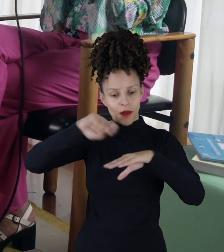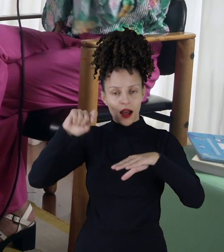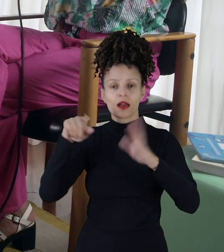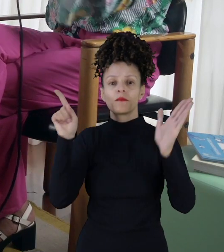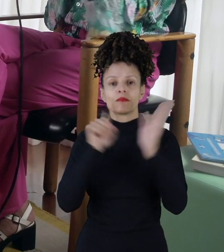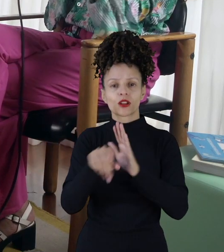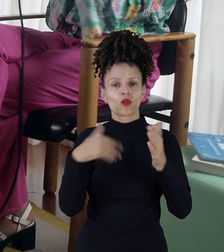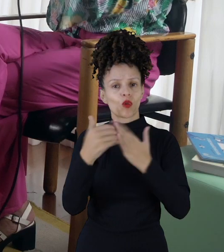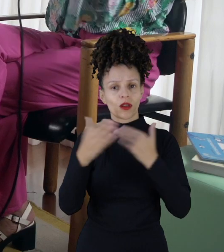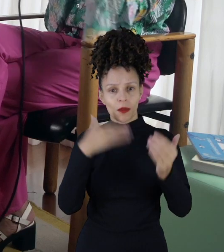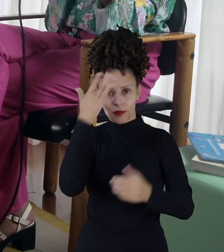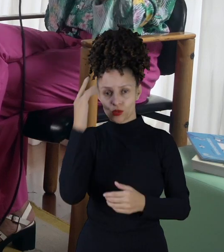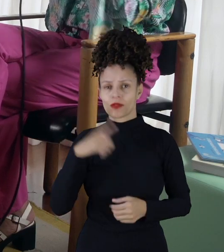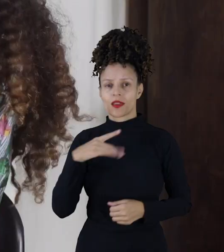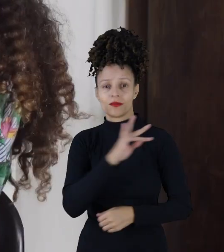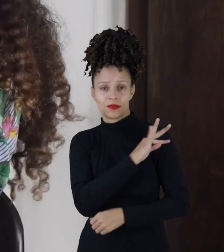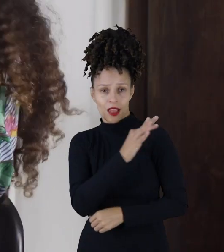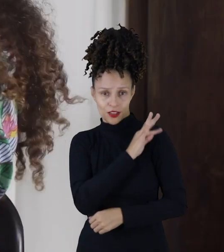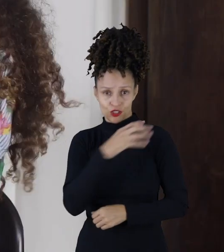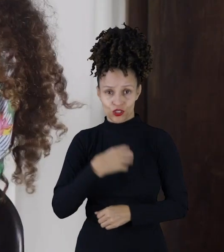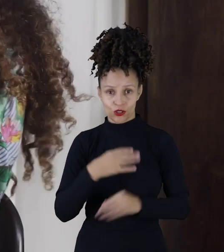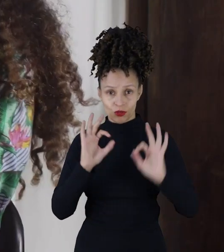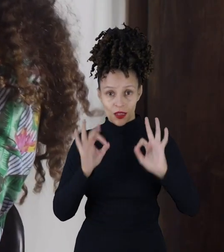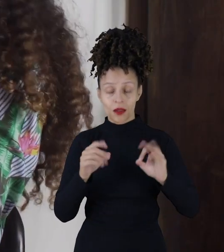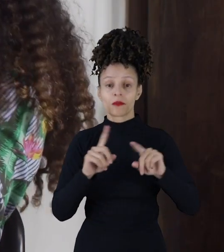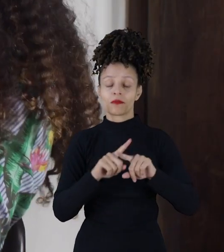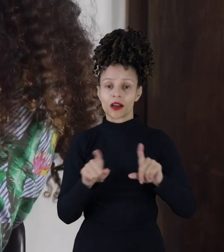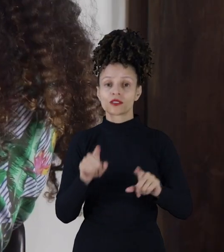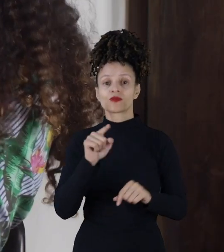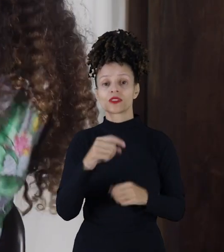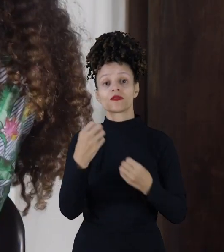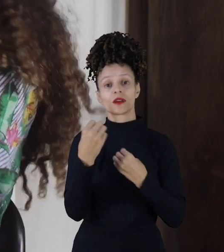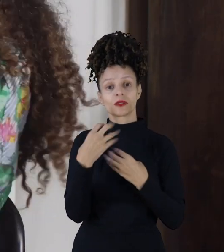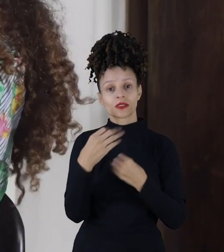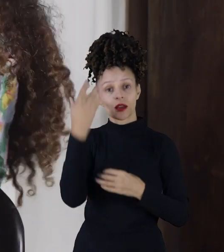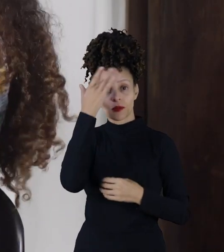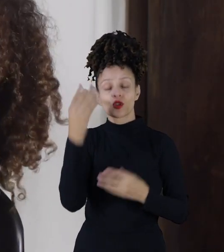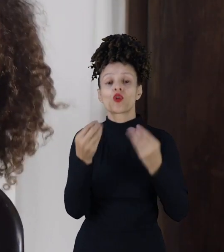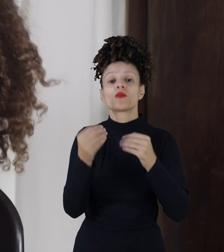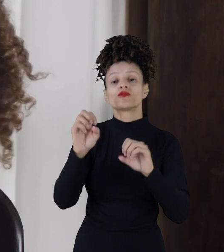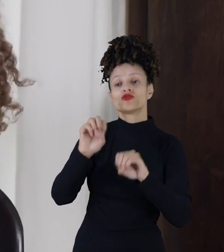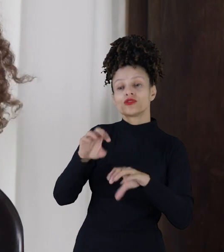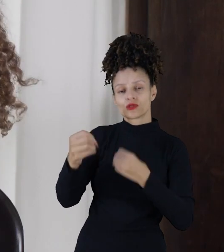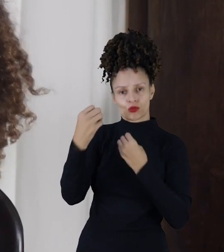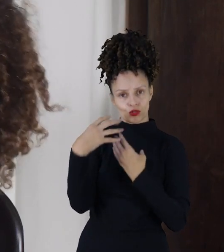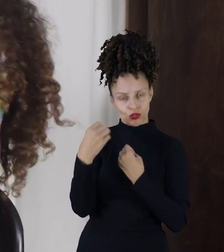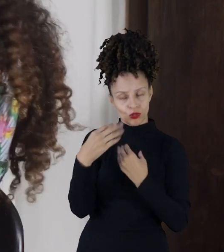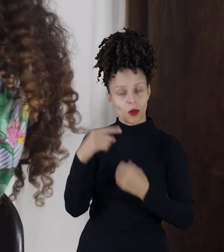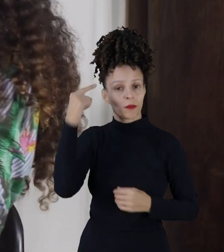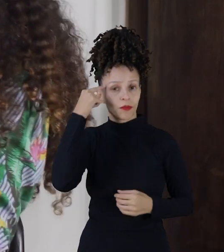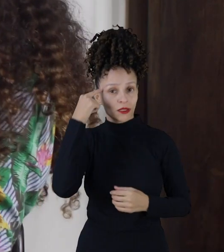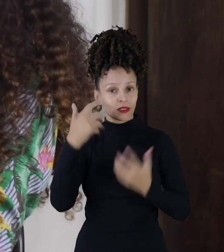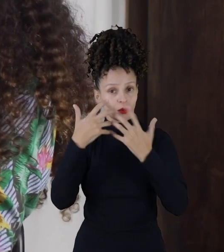Se eu for perguntar para qualquer pessoa, todo mundo tem uma técnica, algum jeito. Mas você vai me ensinar como alguém te ensinou. E